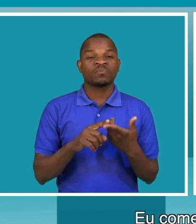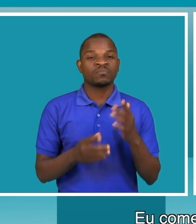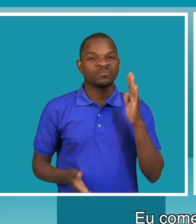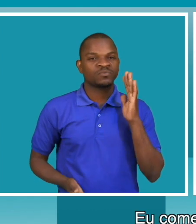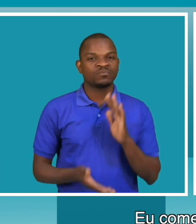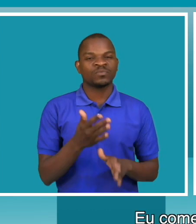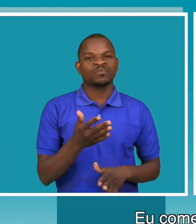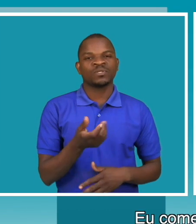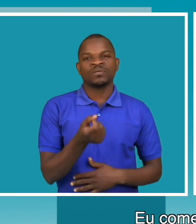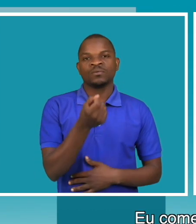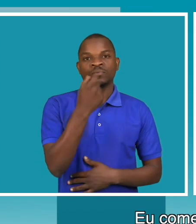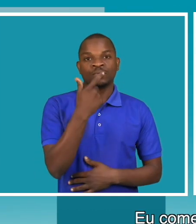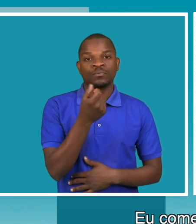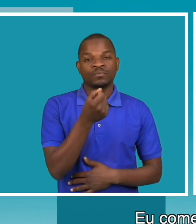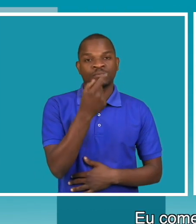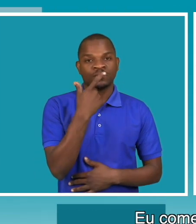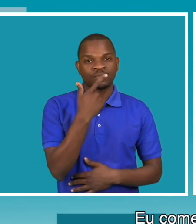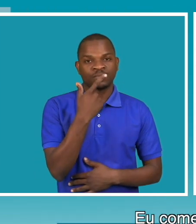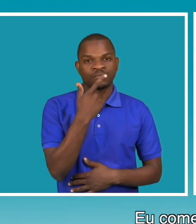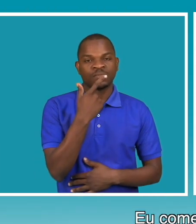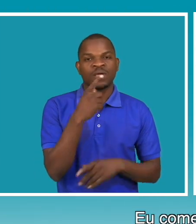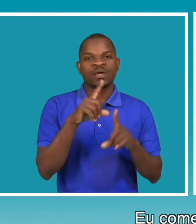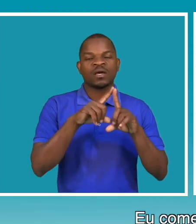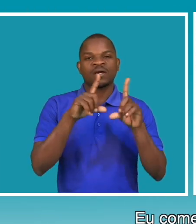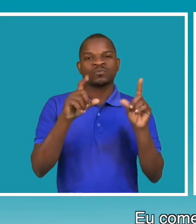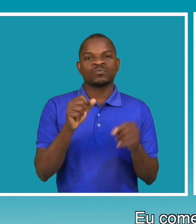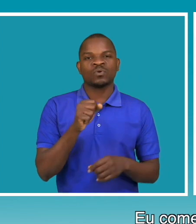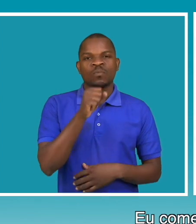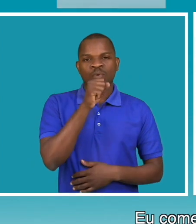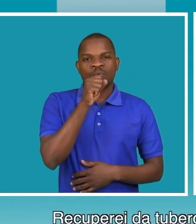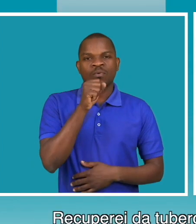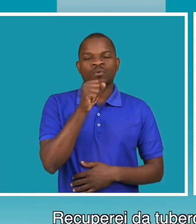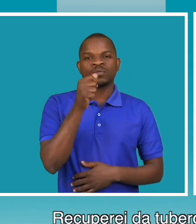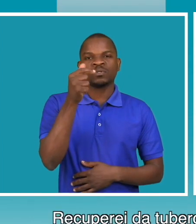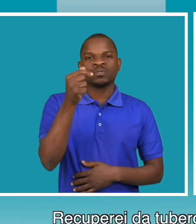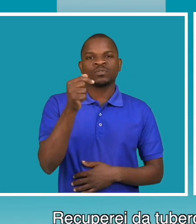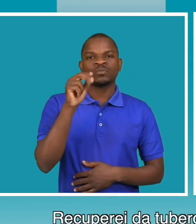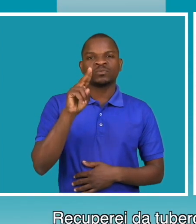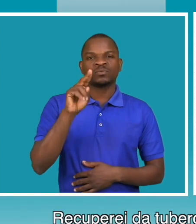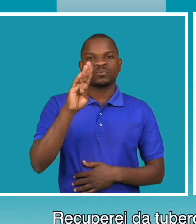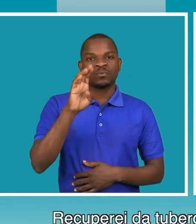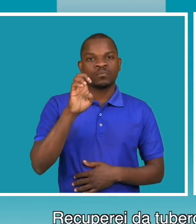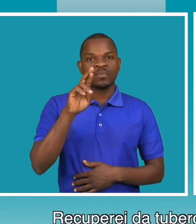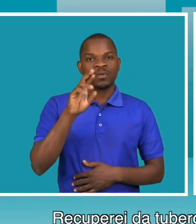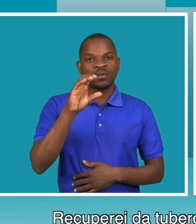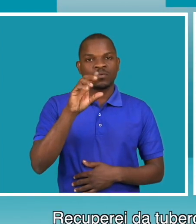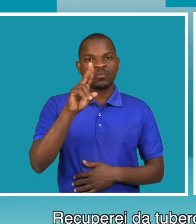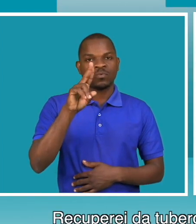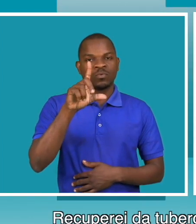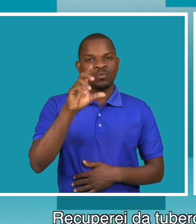Eu comecei a tomar comprimidos de tuberculose. Eu recuperei de